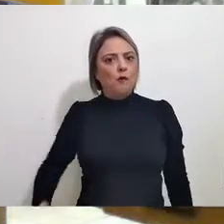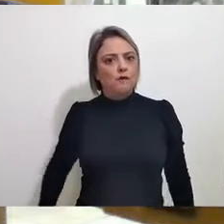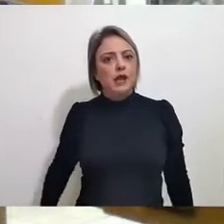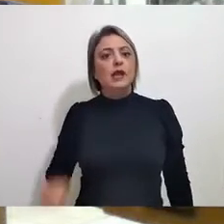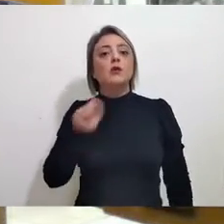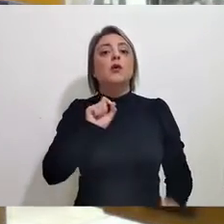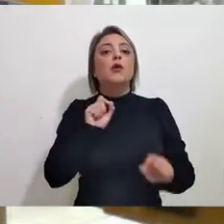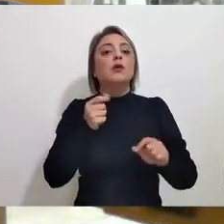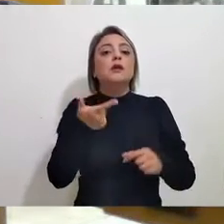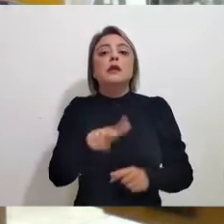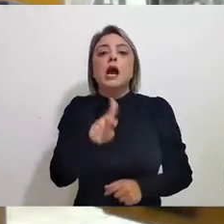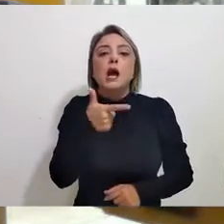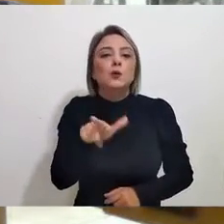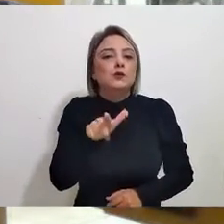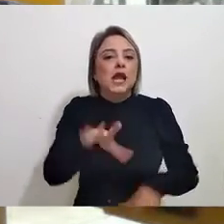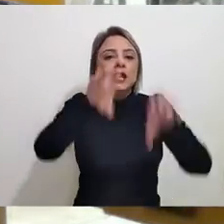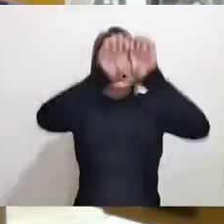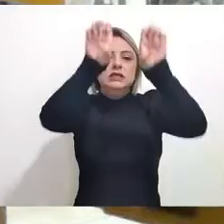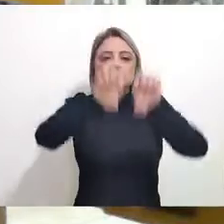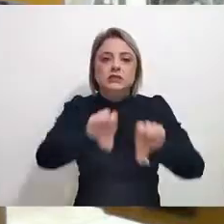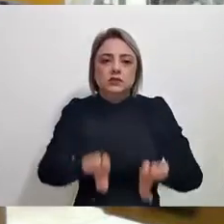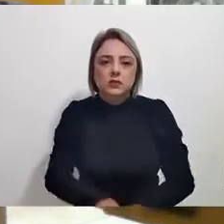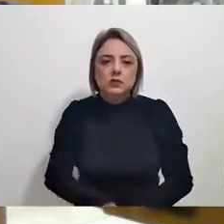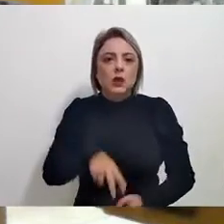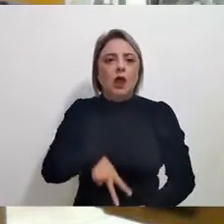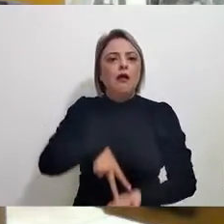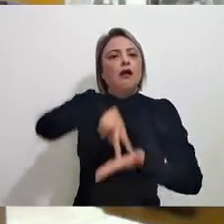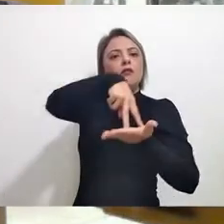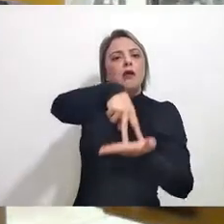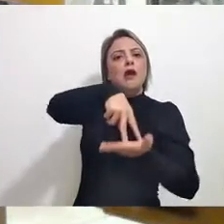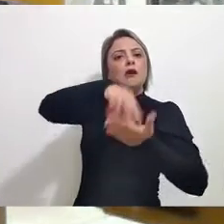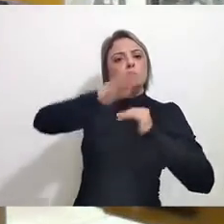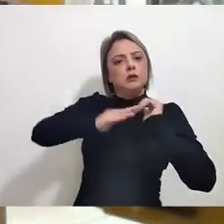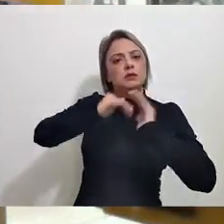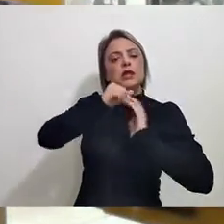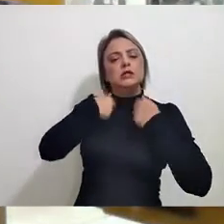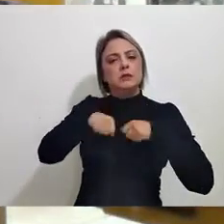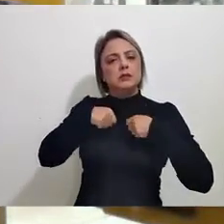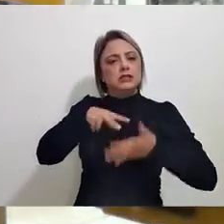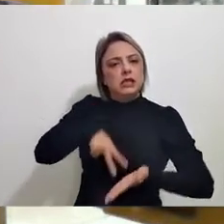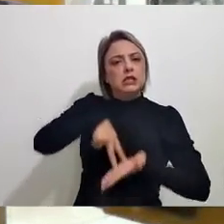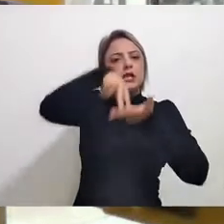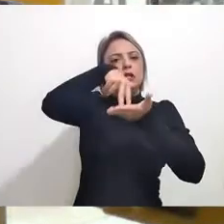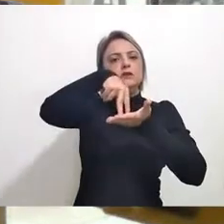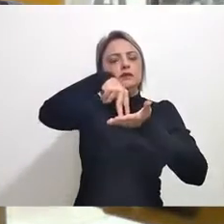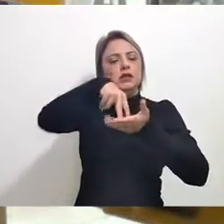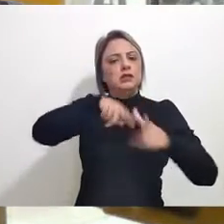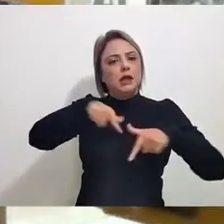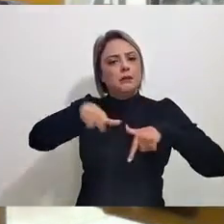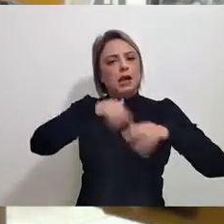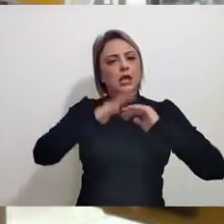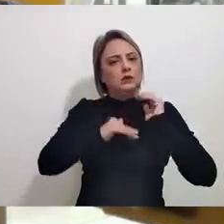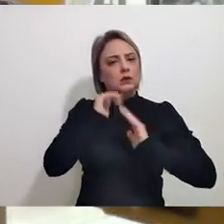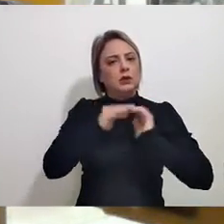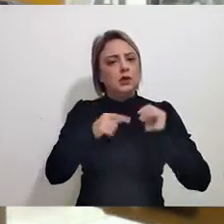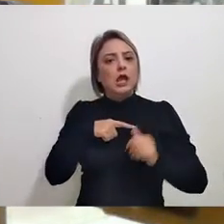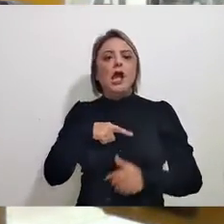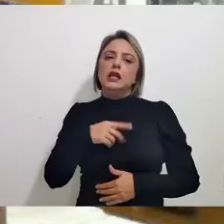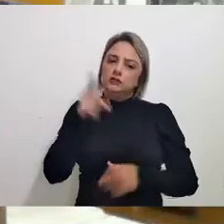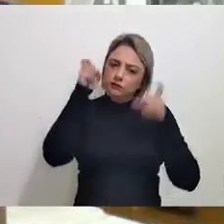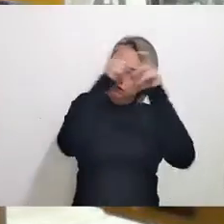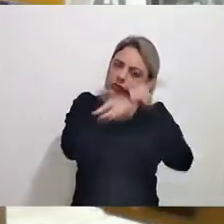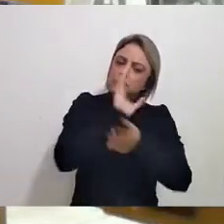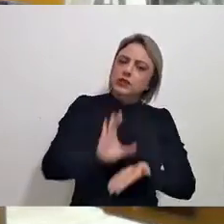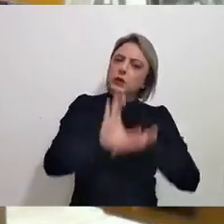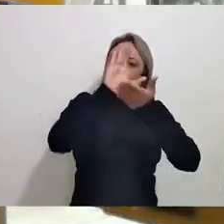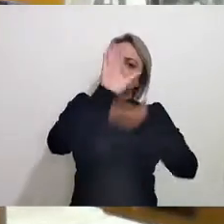estrutura para quem está na linha de frente, e a gente precisa dessa linha de frente, porque, assim, olha, é difícil ser conselheiro tutelar aonde não somos valorizados,